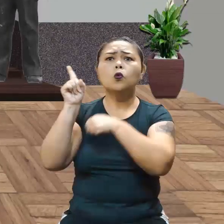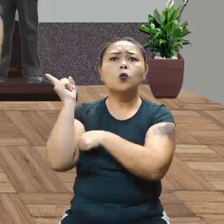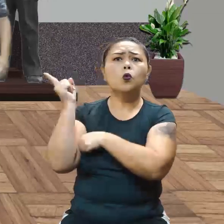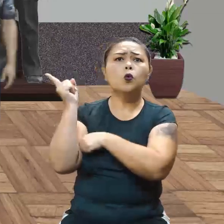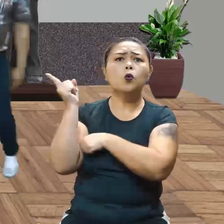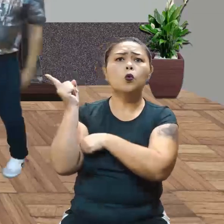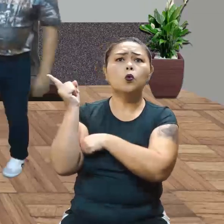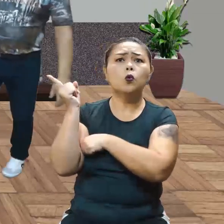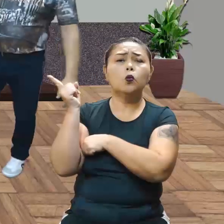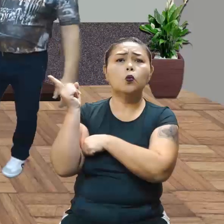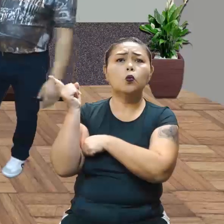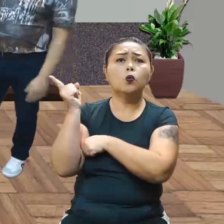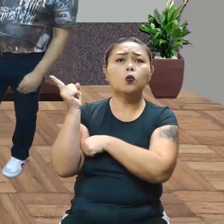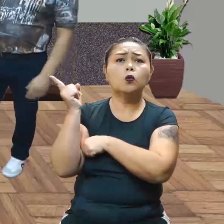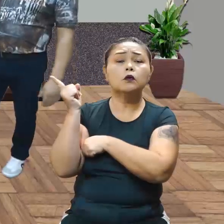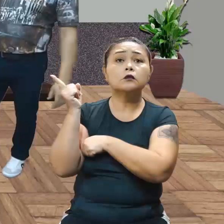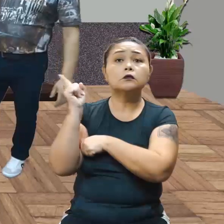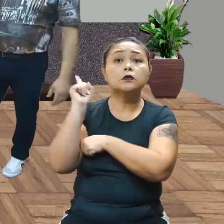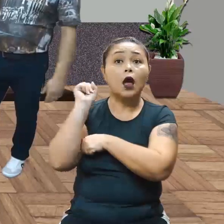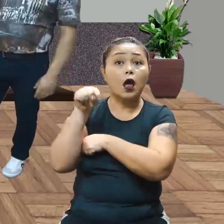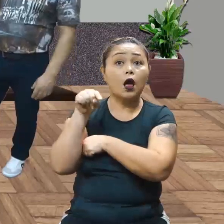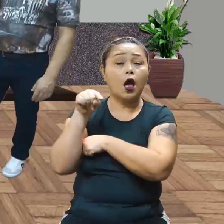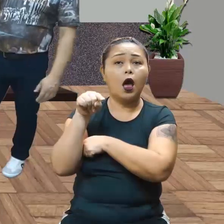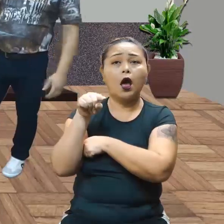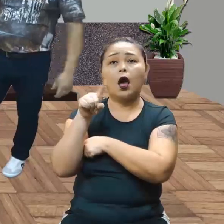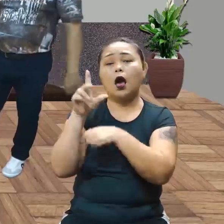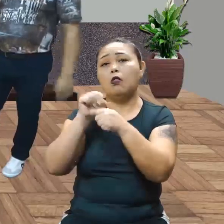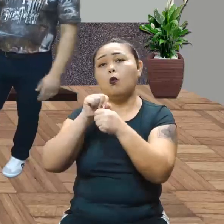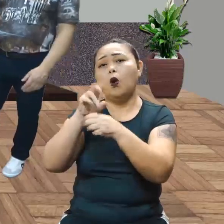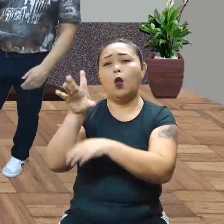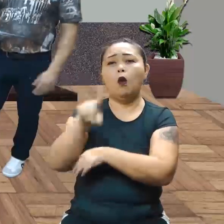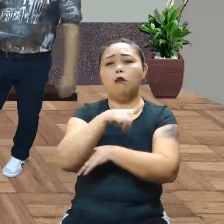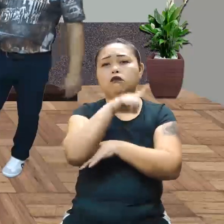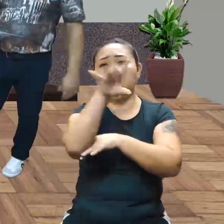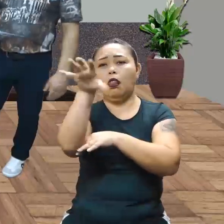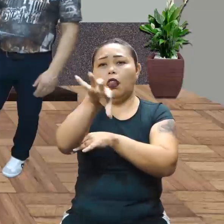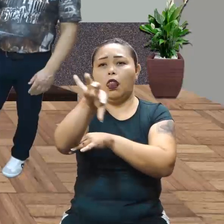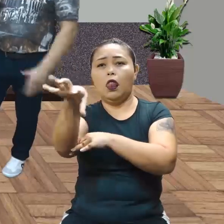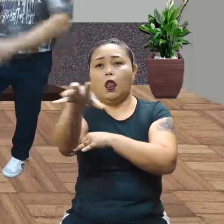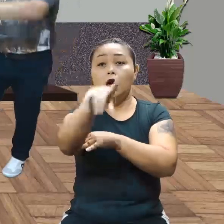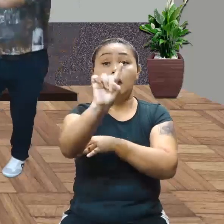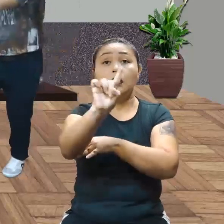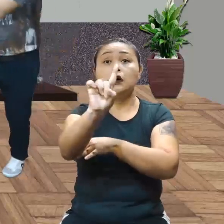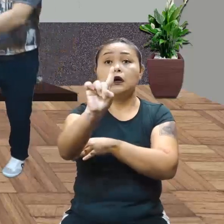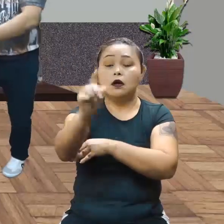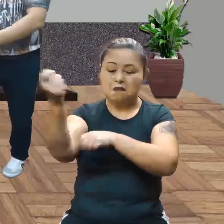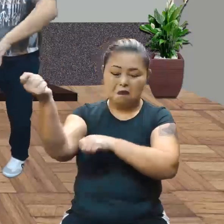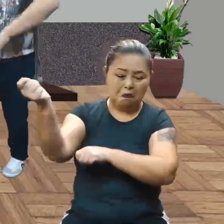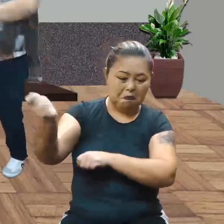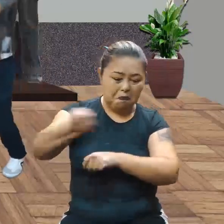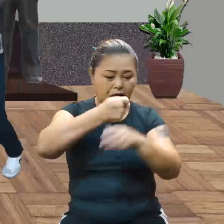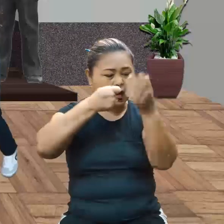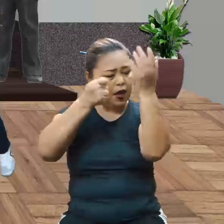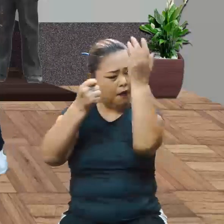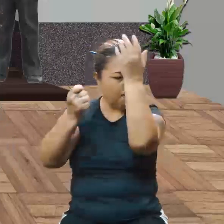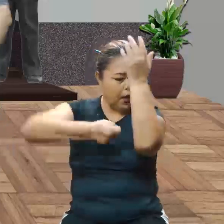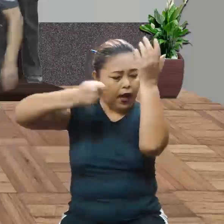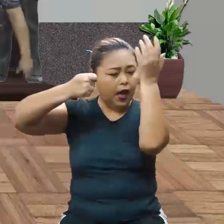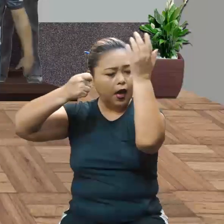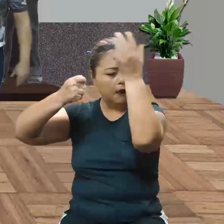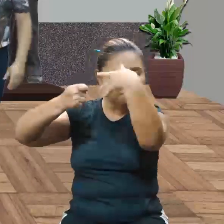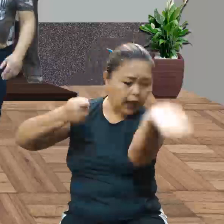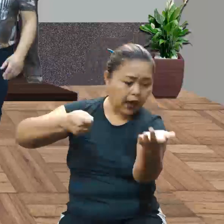alunos. Isso aqui não era num trator, não. Era no machado, era no